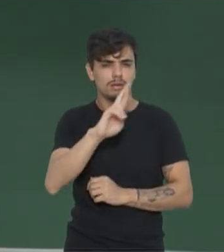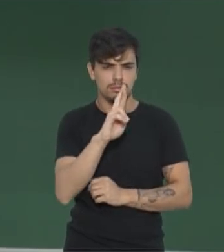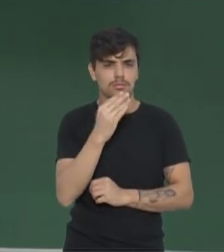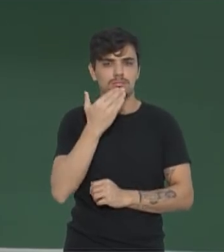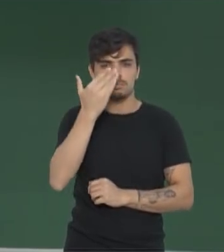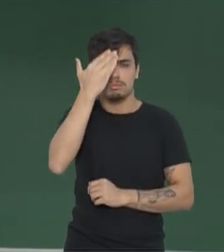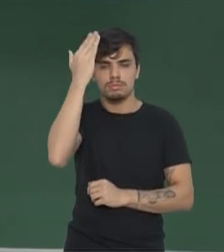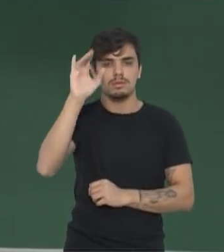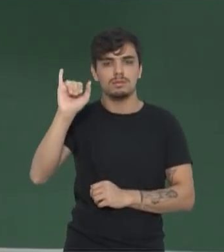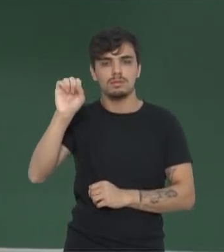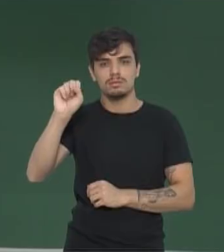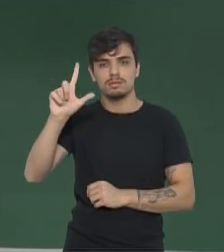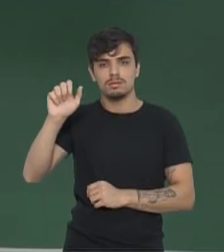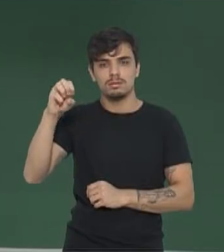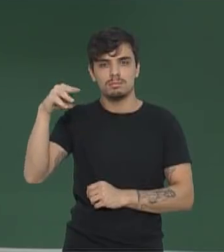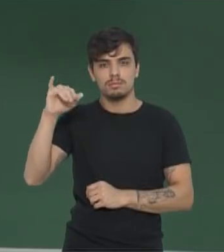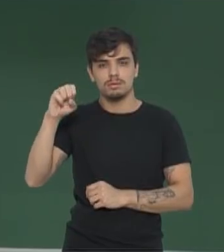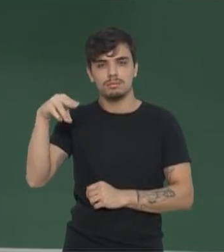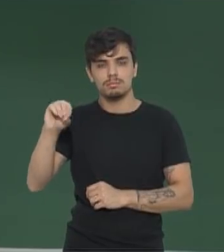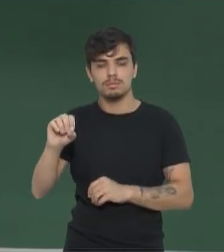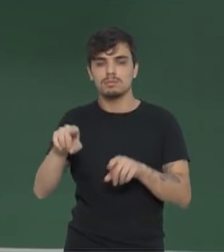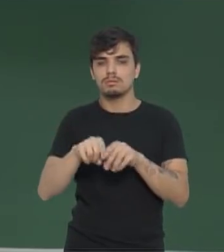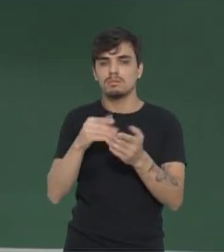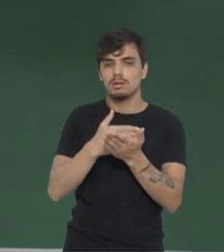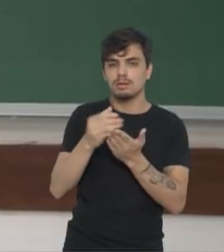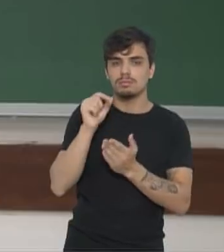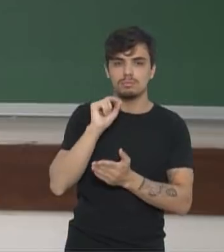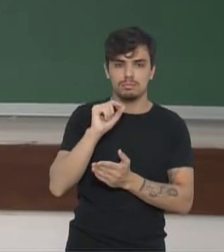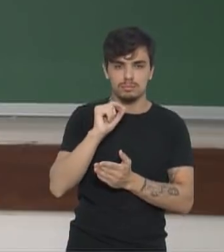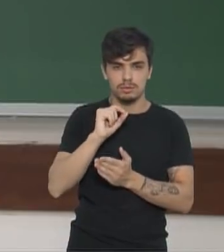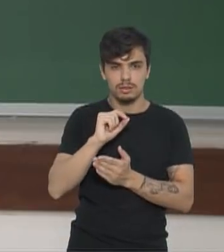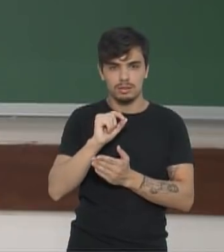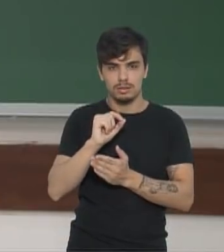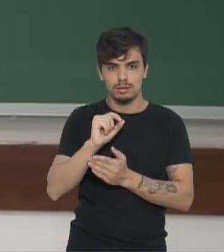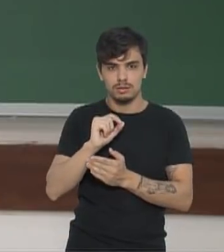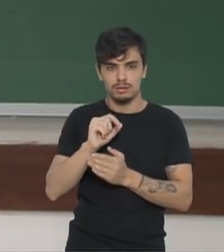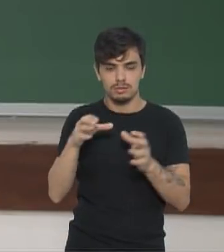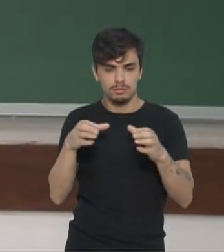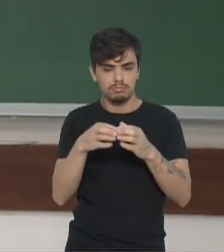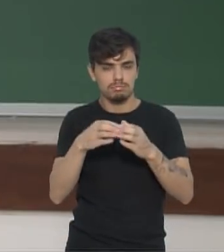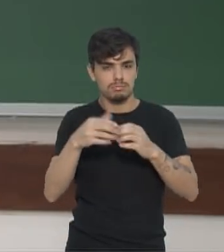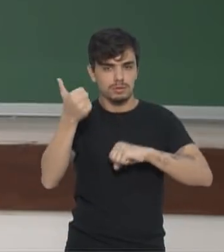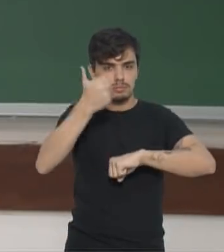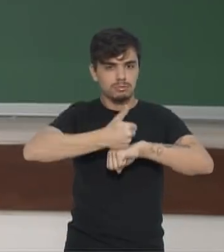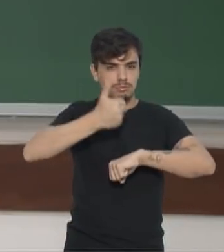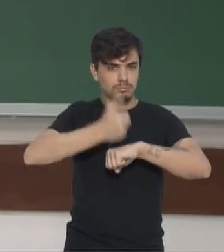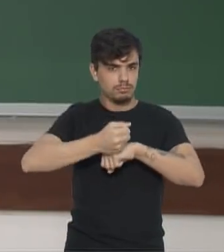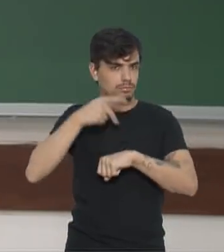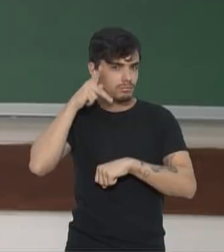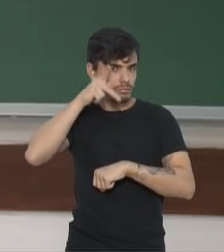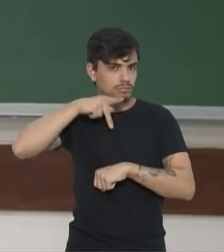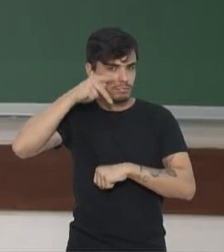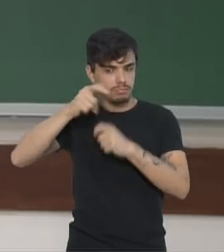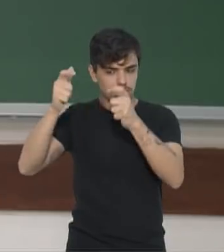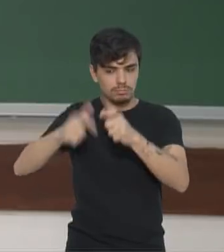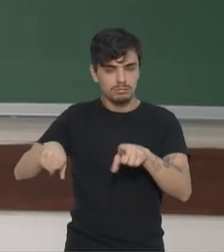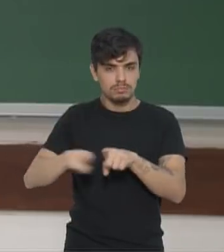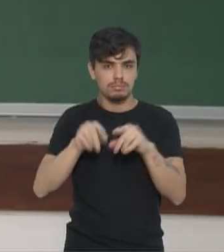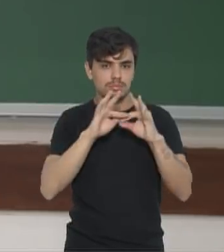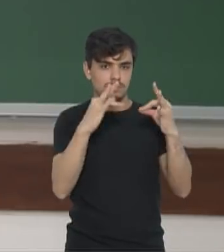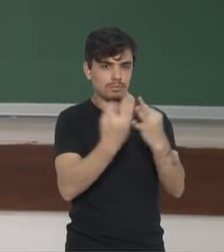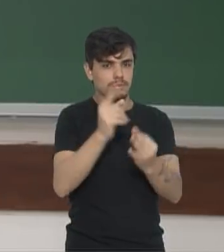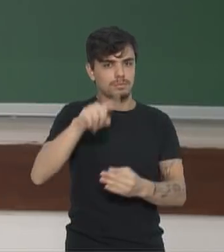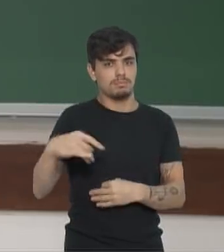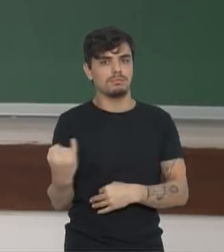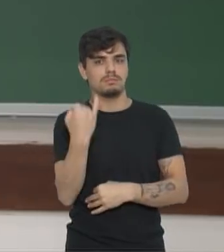islamismo, começam os califados, a partir dos chamados chefes políticos locais, famílias importantes,